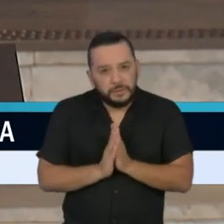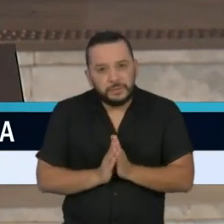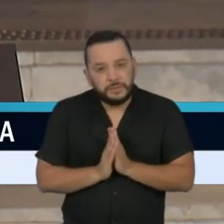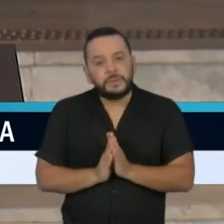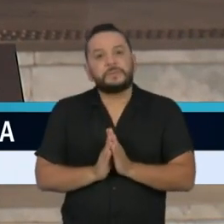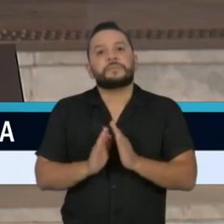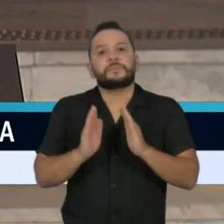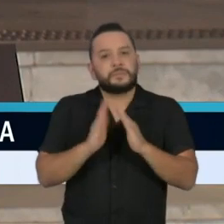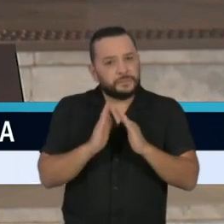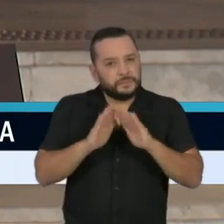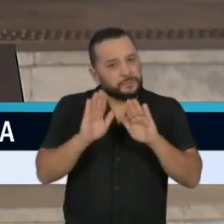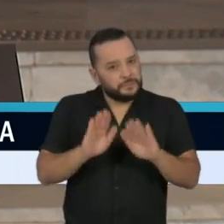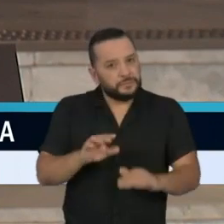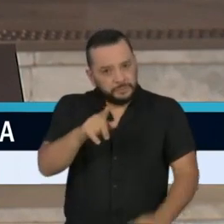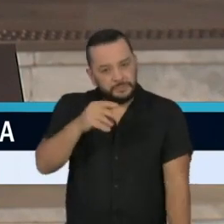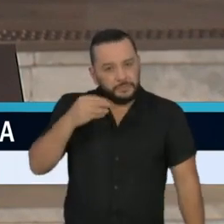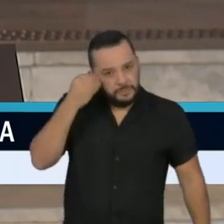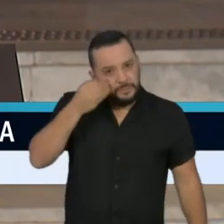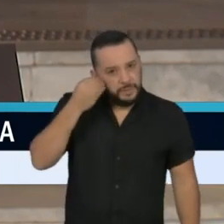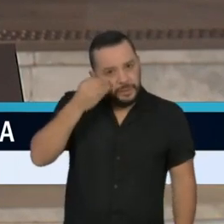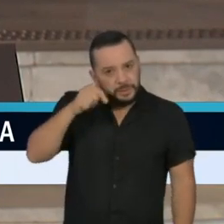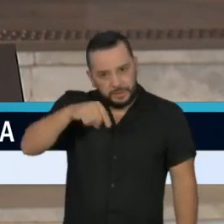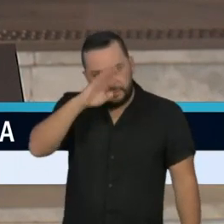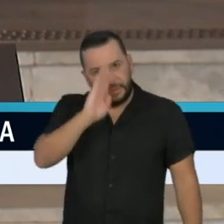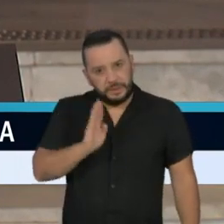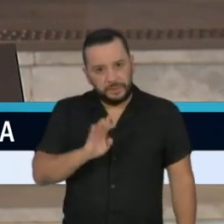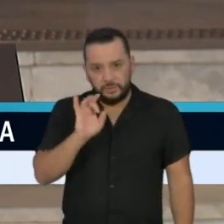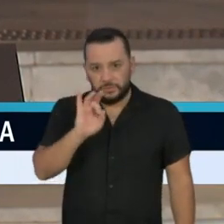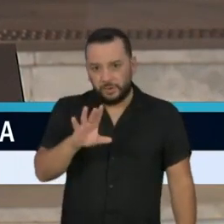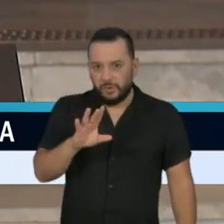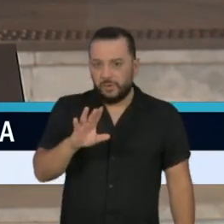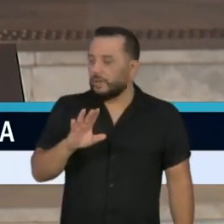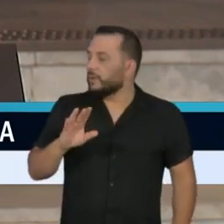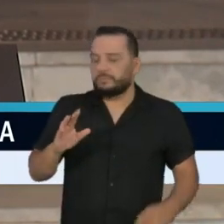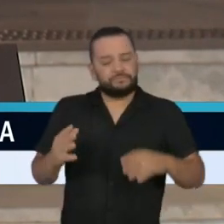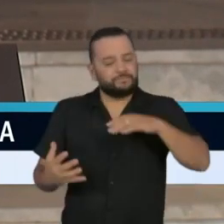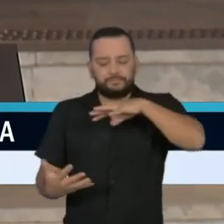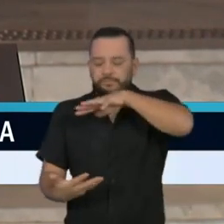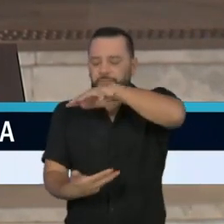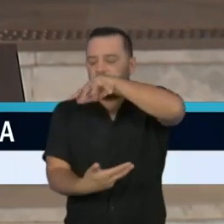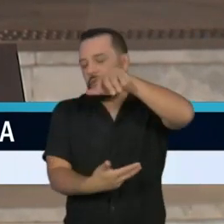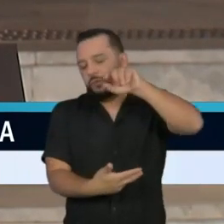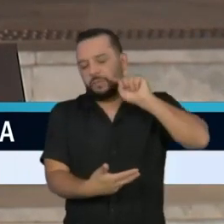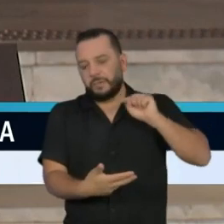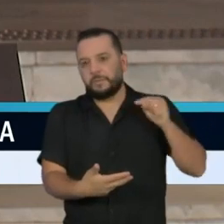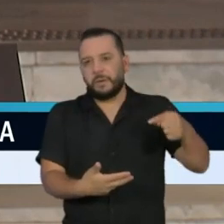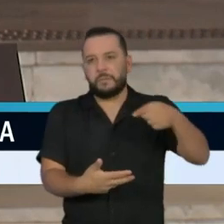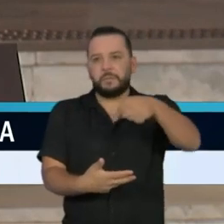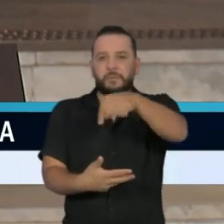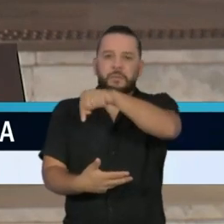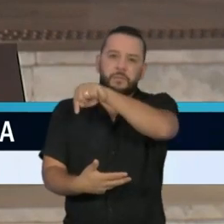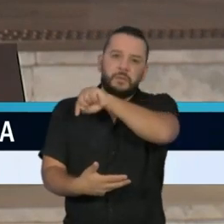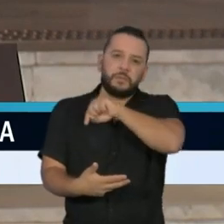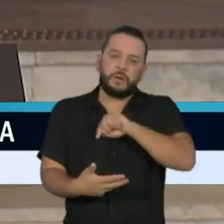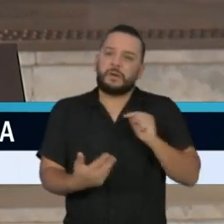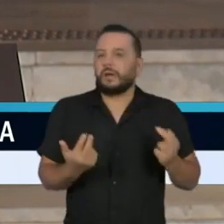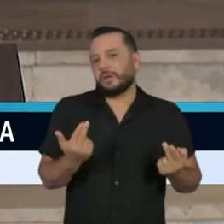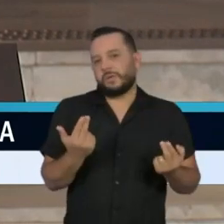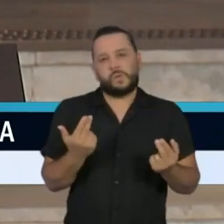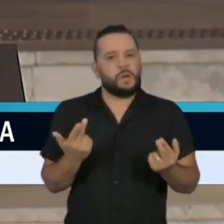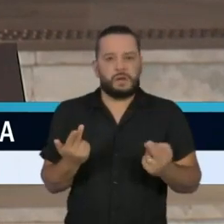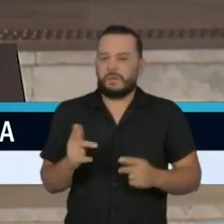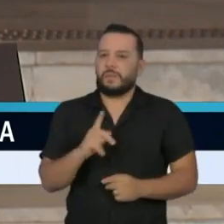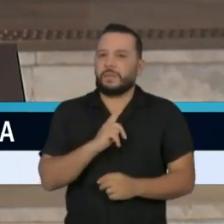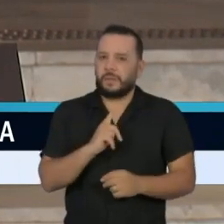essa experiência não é apenas o Brasil que está passando. Muitos países do mundo estão passando isso. E, mais